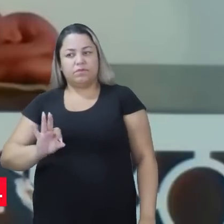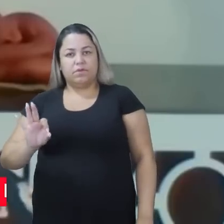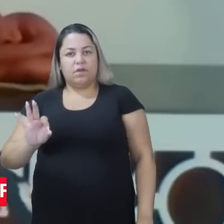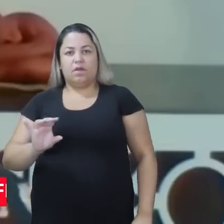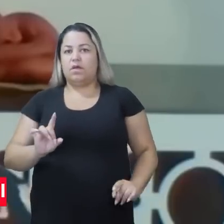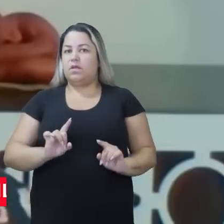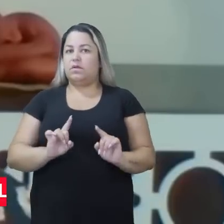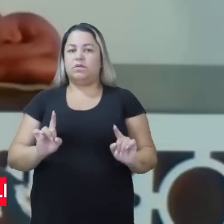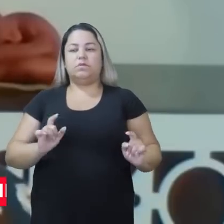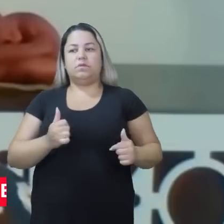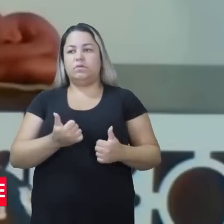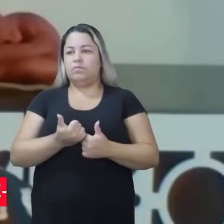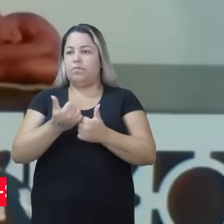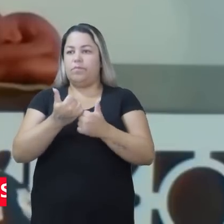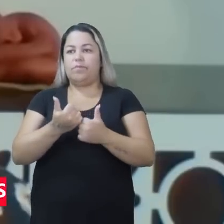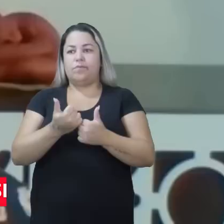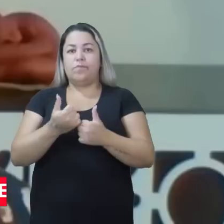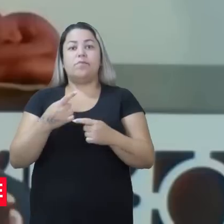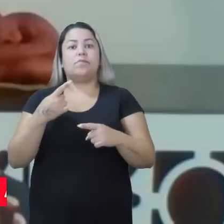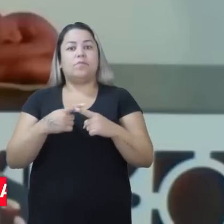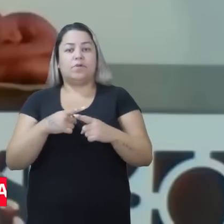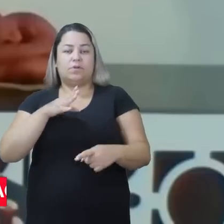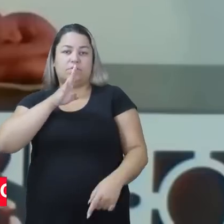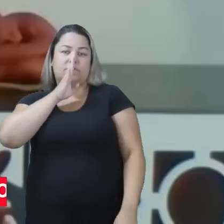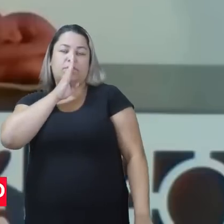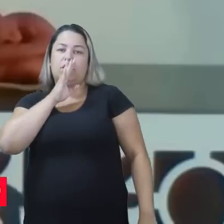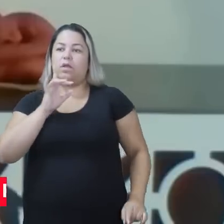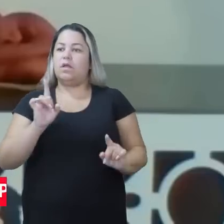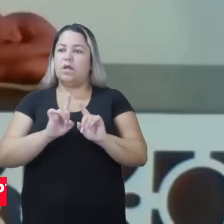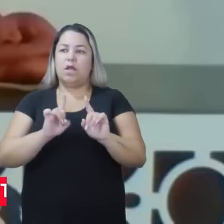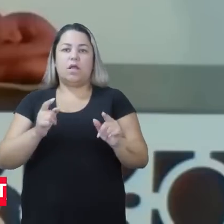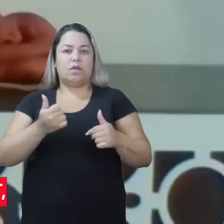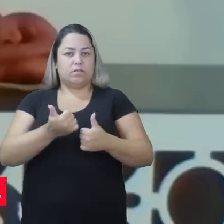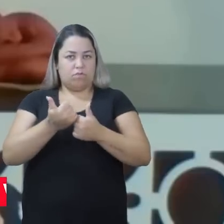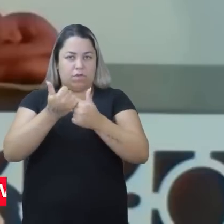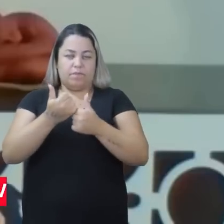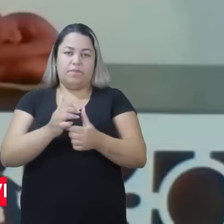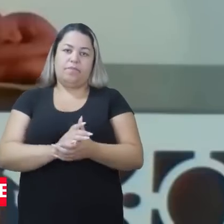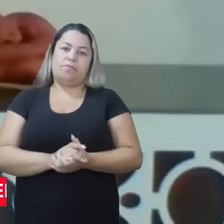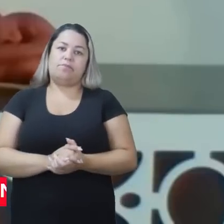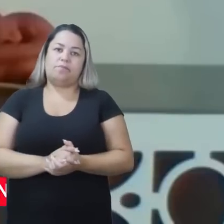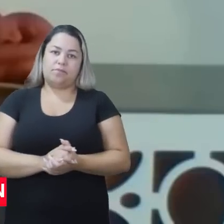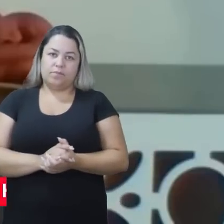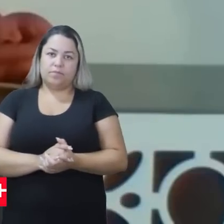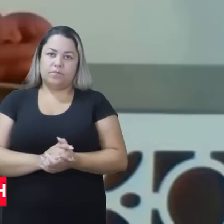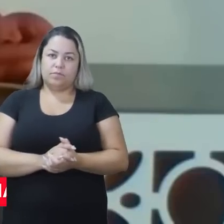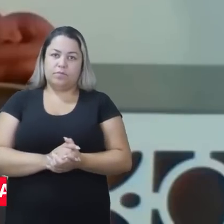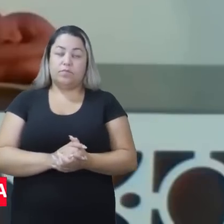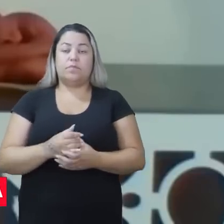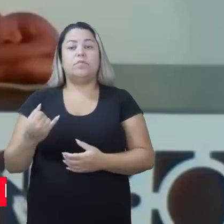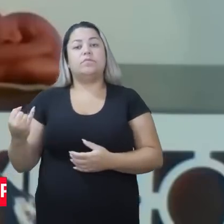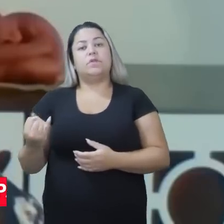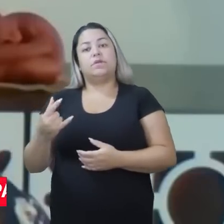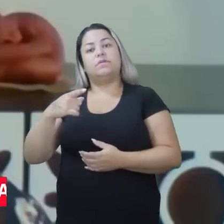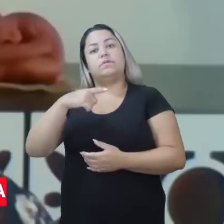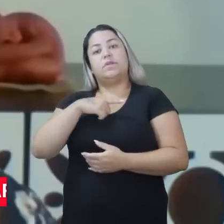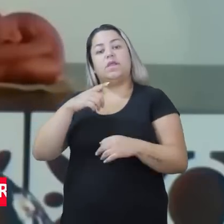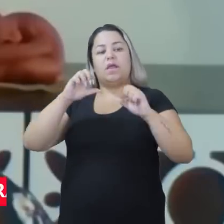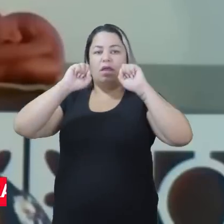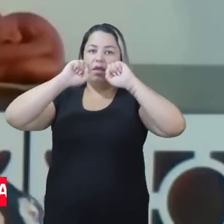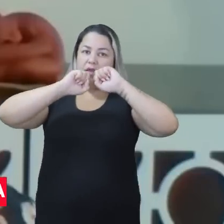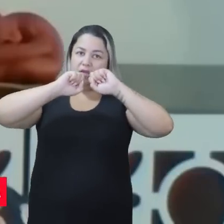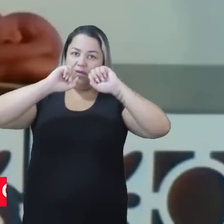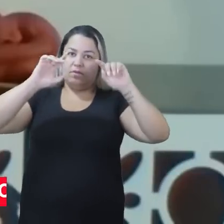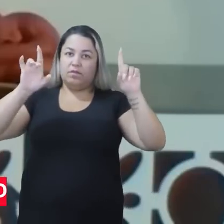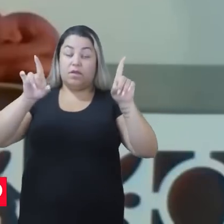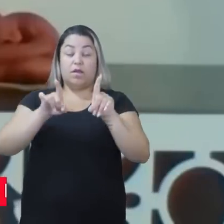não apoiou, porque se calar é não apoiar. Né? Então, é importante que a gente tenha muito claro isso. Né?